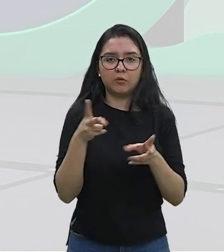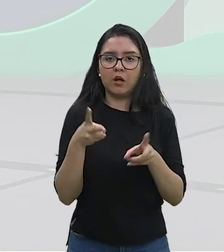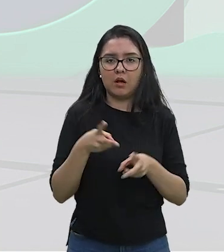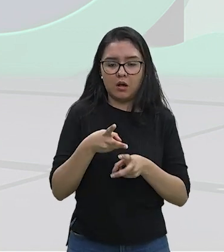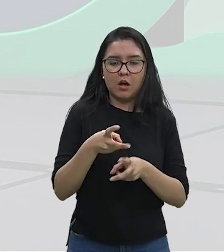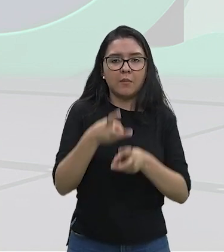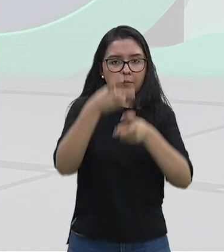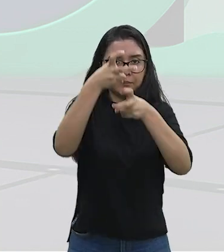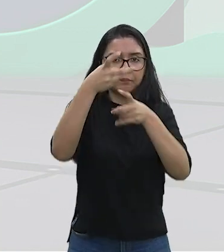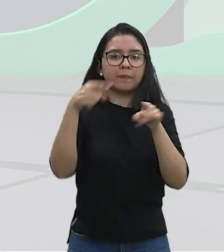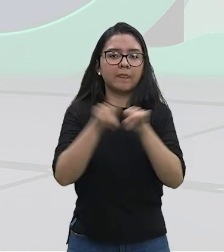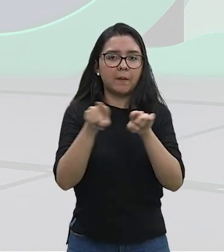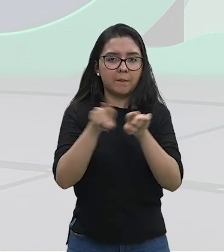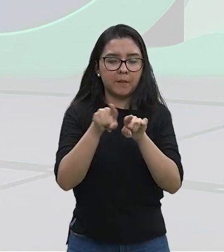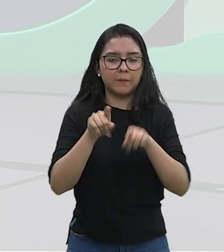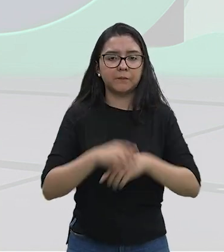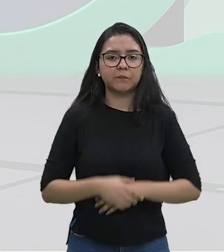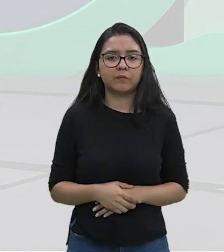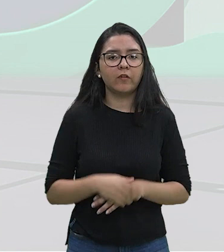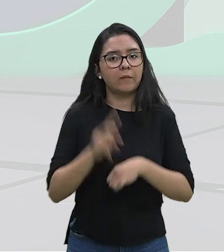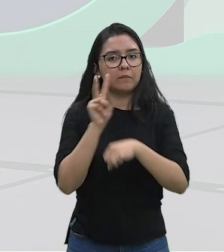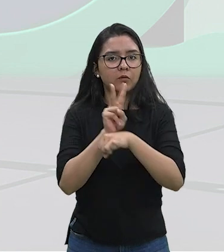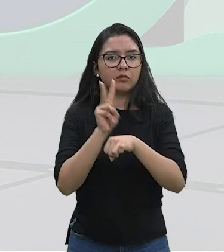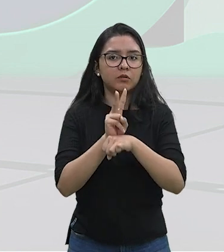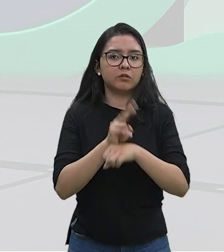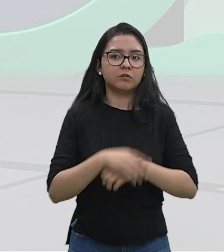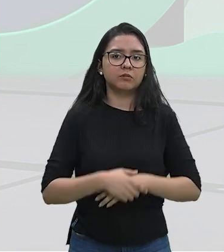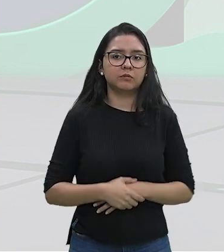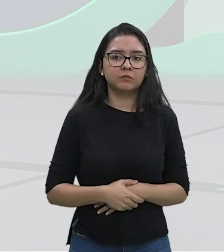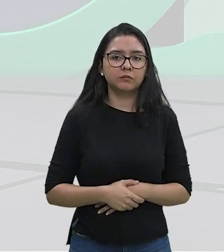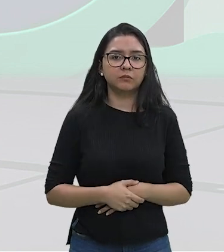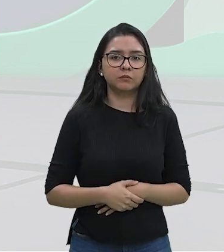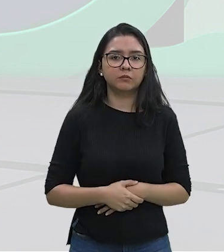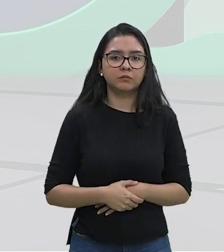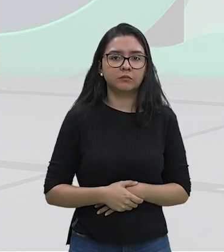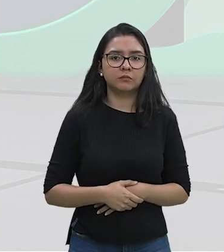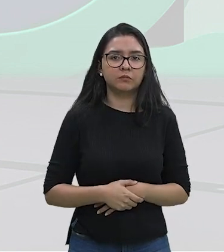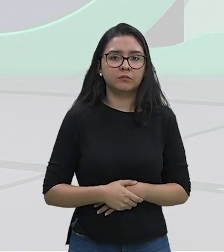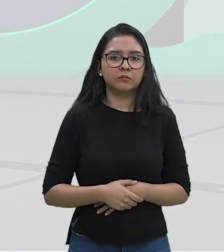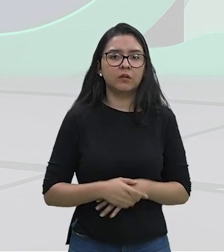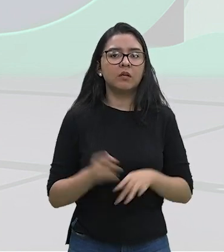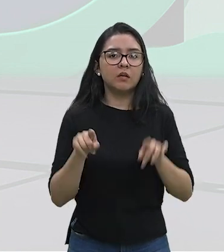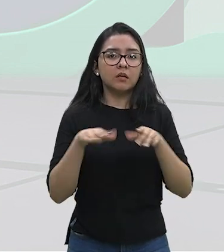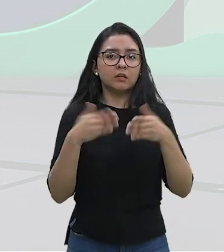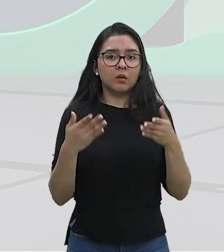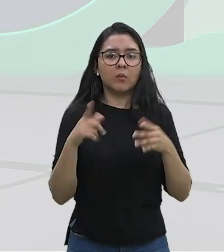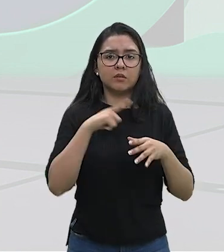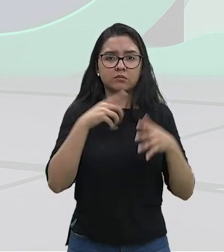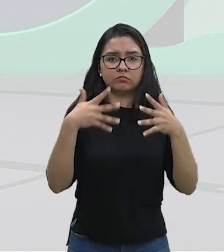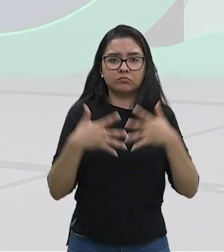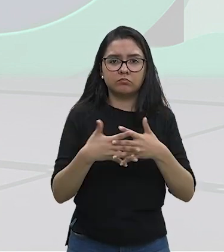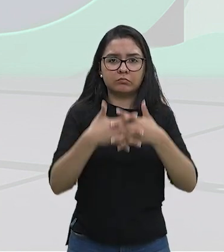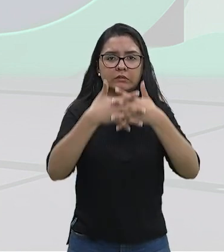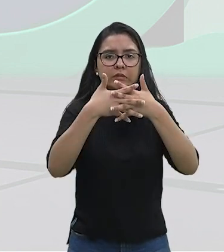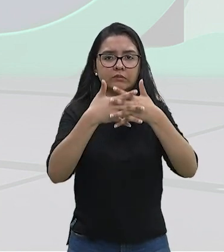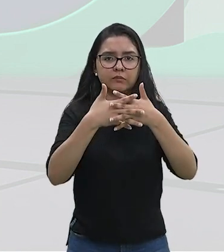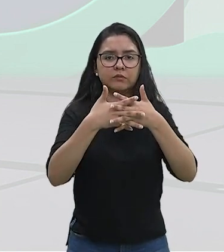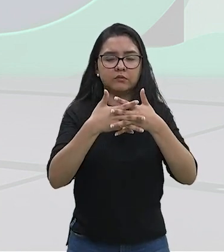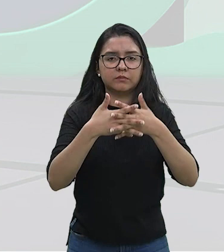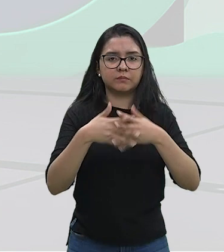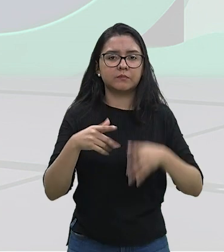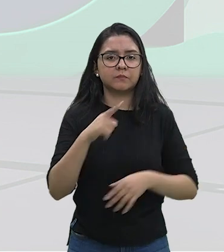exemplo. Temos ainda o tecido ósseo. Esse tecido já vai ser um pouco mais rígido e ele vai ser rico em